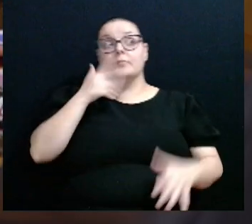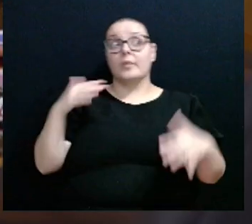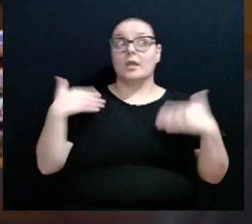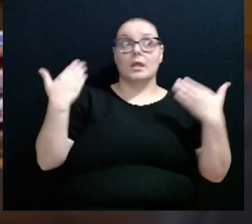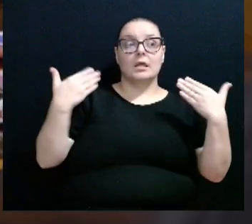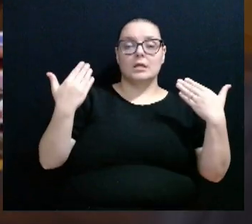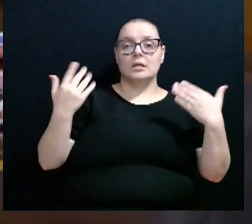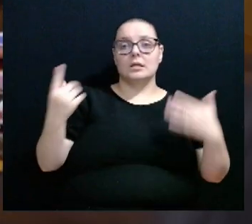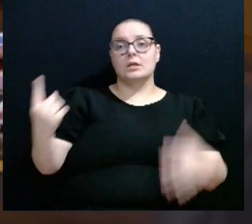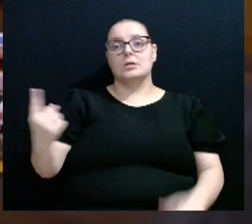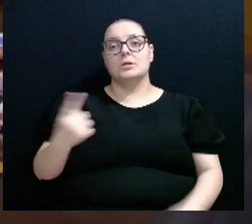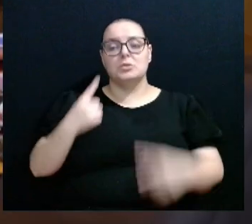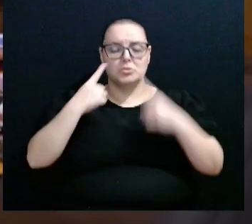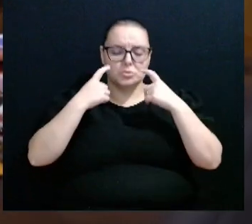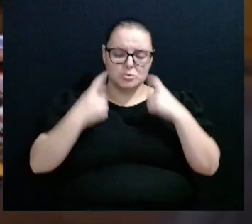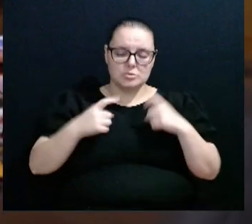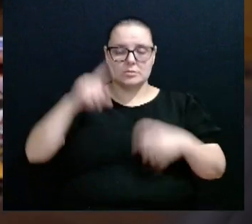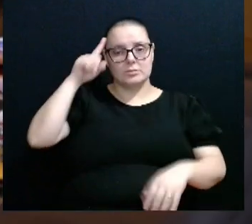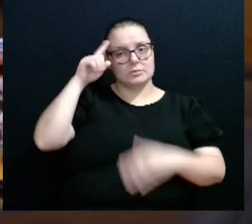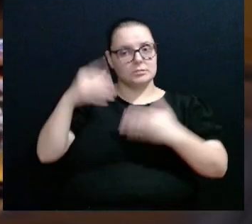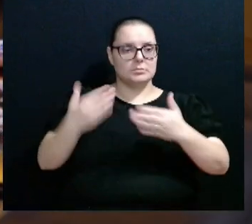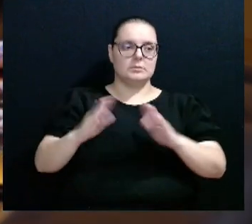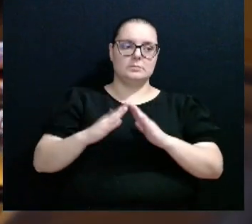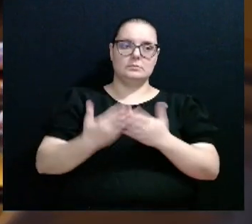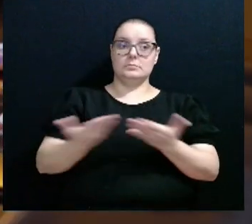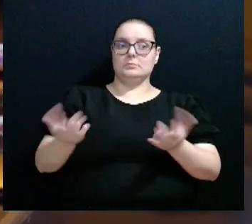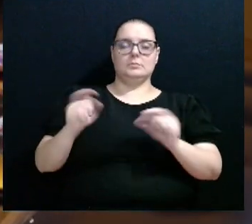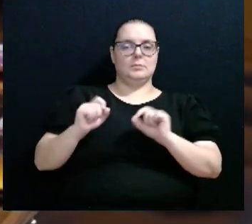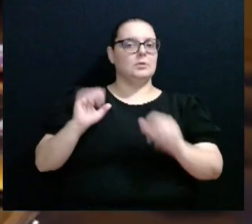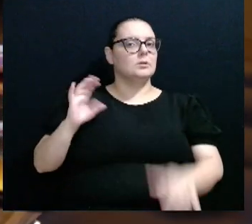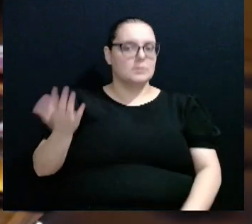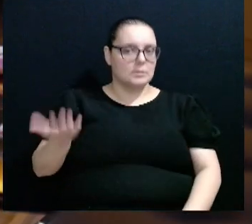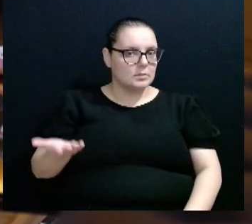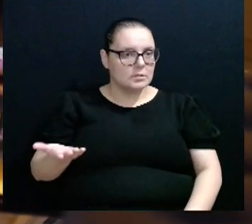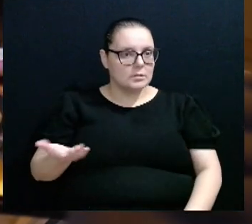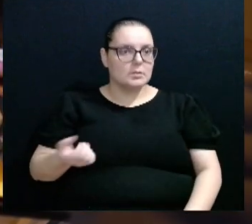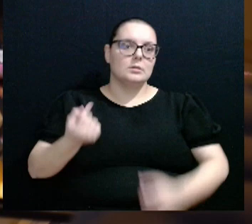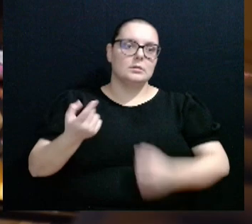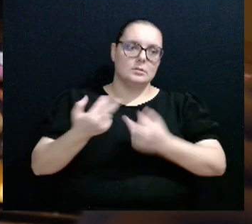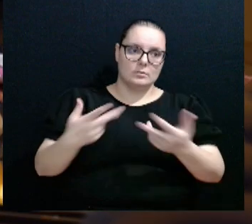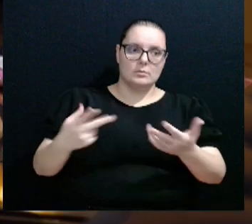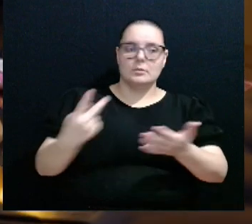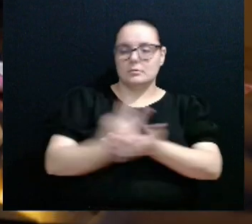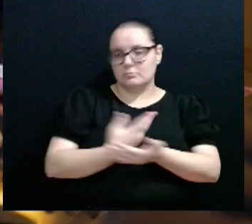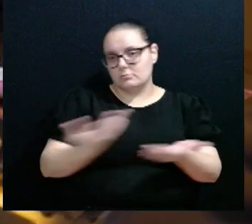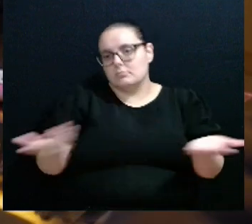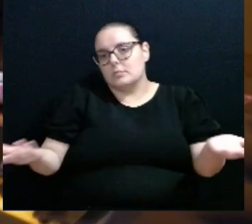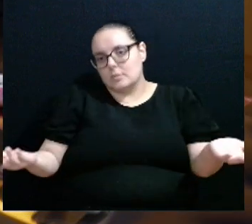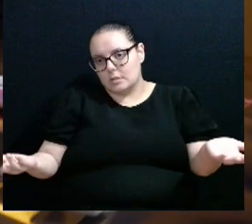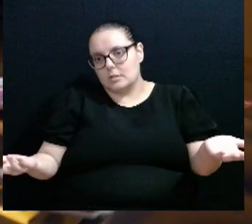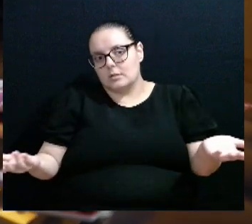chorando todos os dias da escola. Peraí, o que está acontecendo? Tem alguma coisa errada, né? Se ela vai